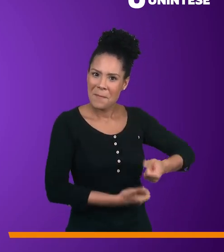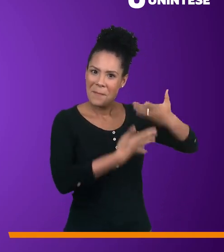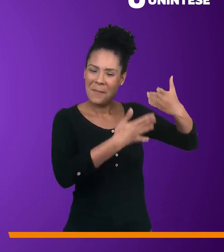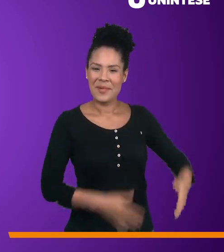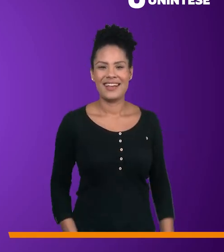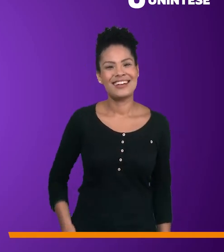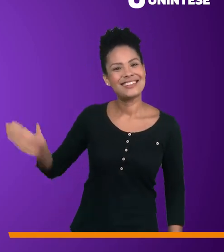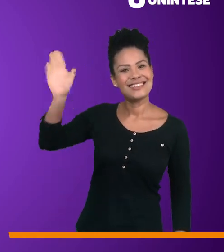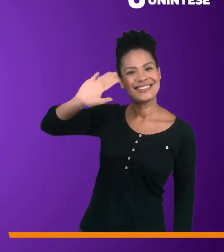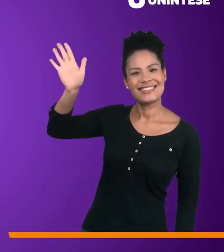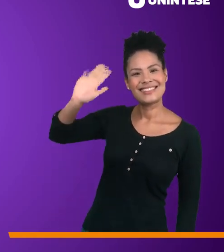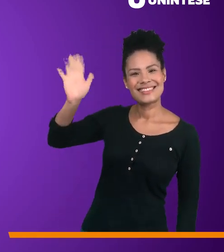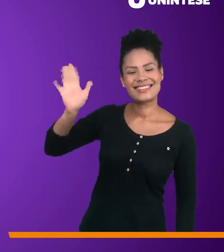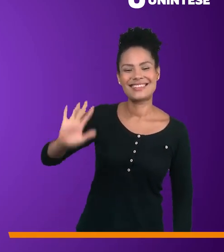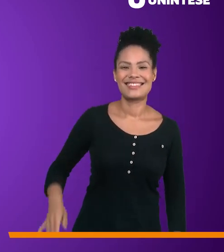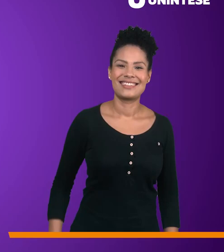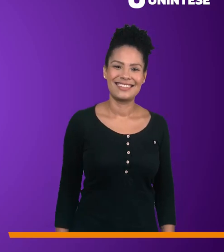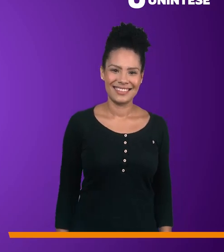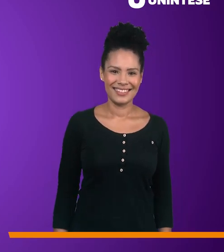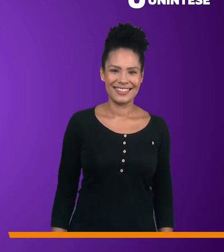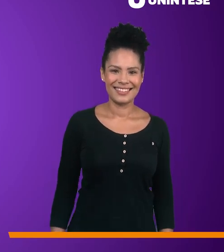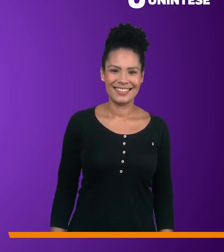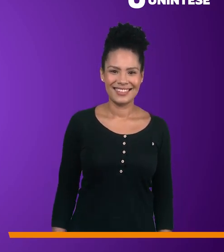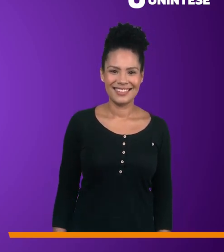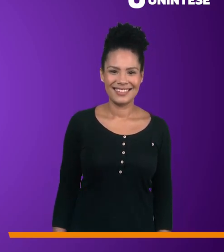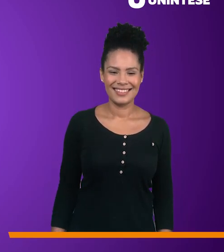comentário aqui embaixo. Até o próximo vídeo.